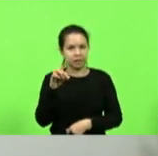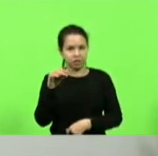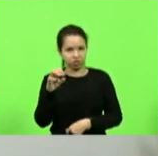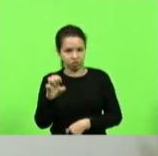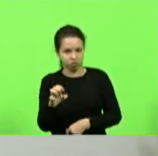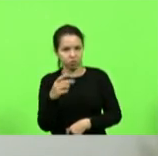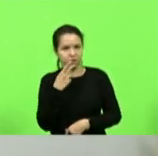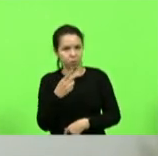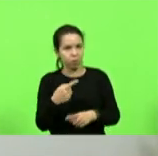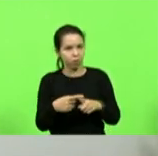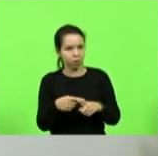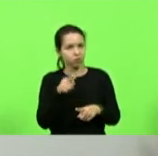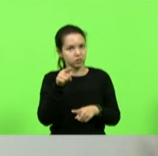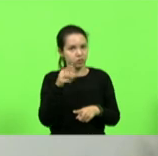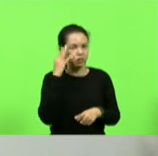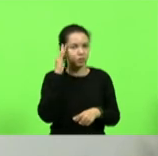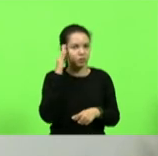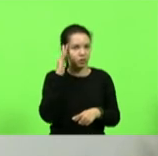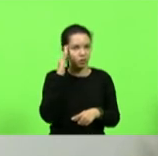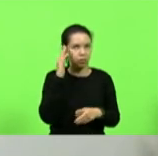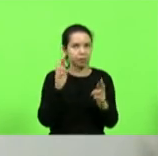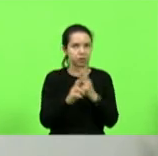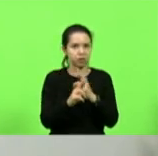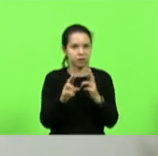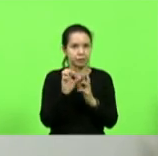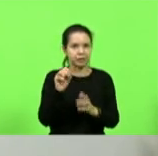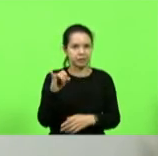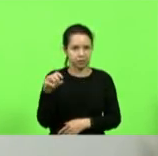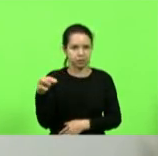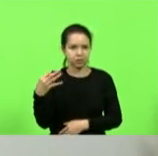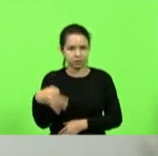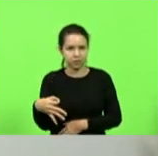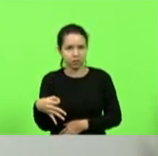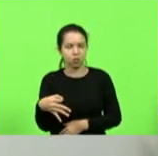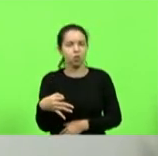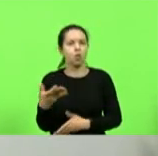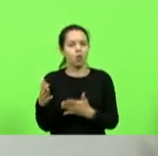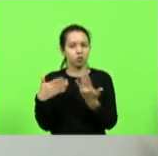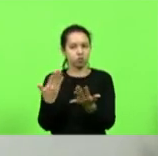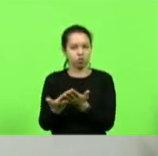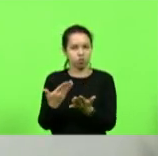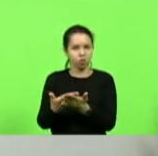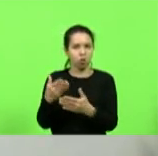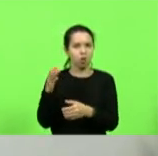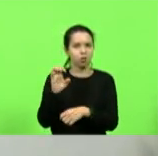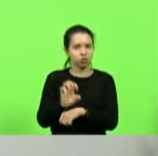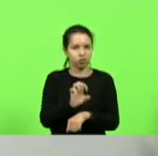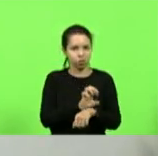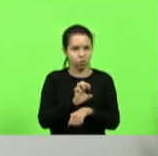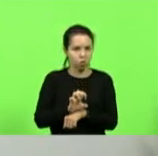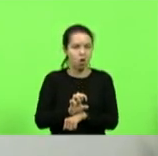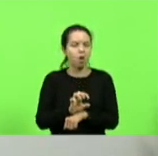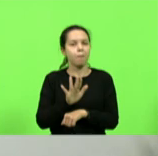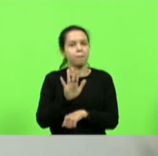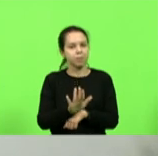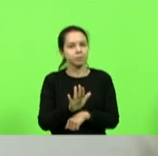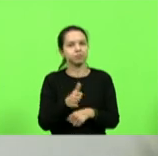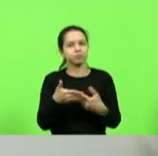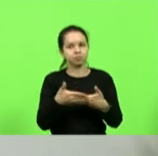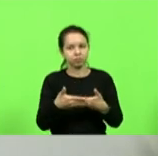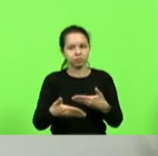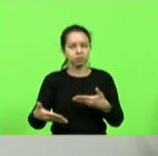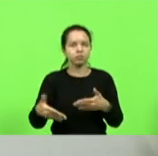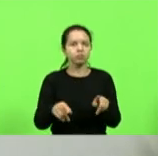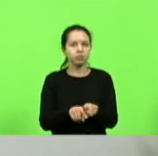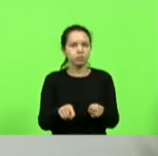né, a minha relação institucional é com as escolas estaduais, mas aqui a gente estende nessa compreensão